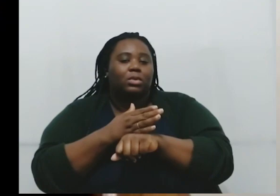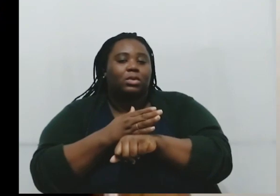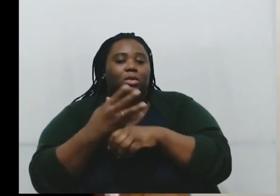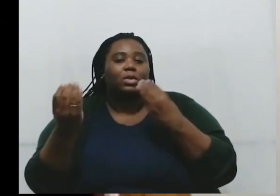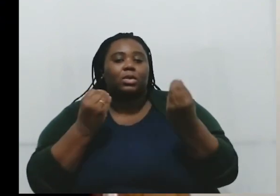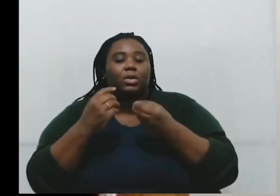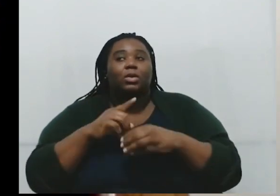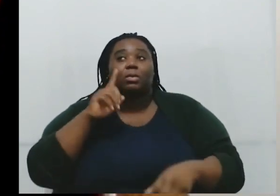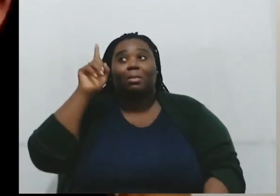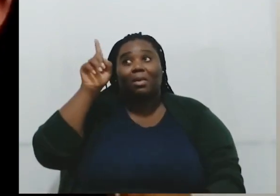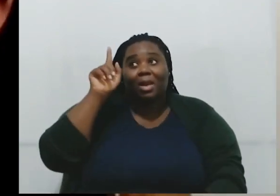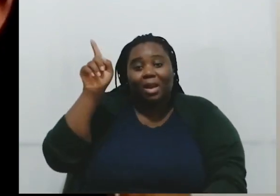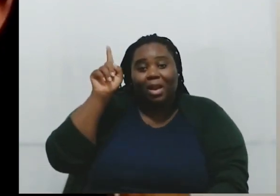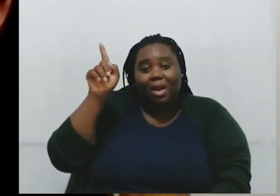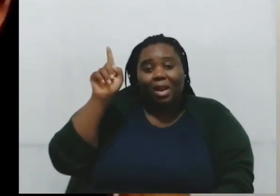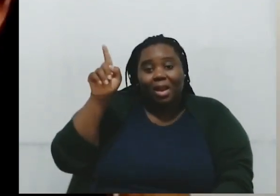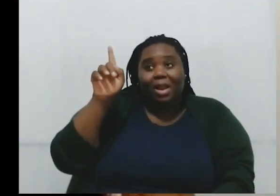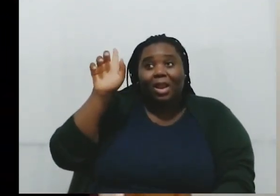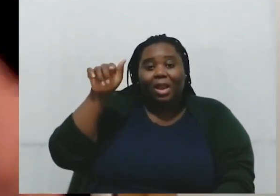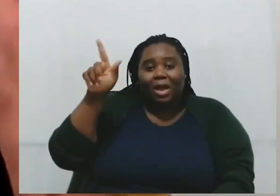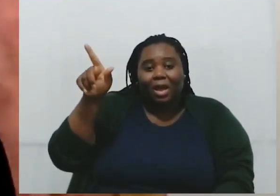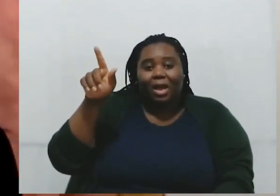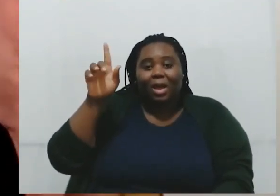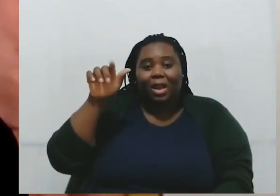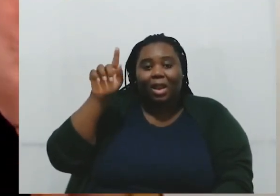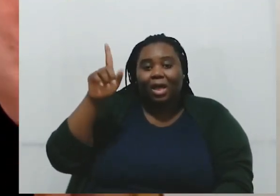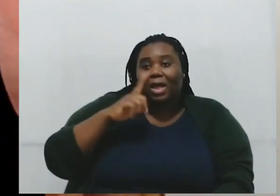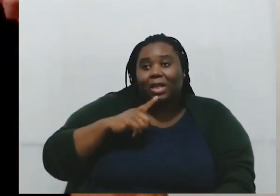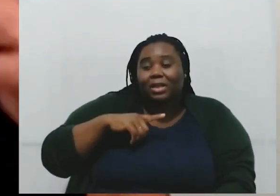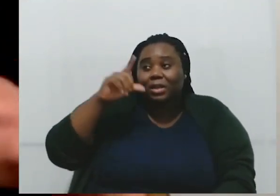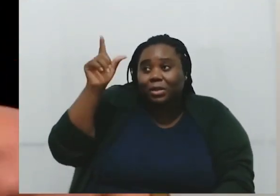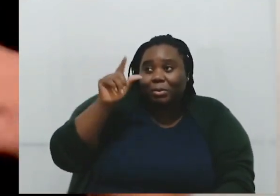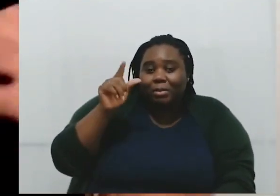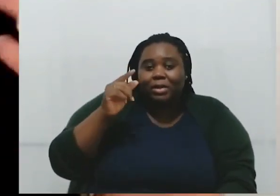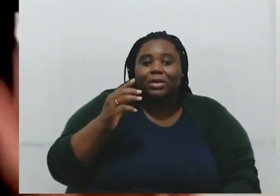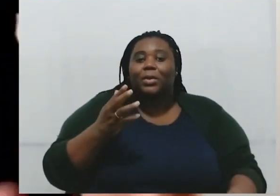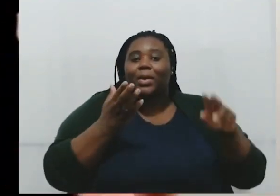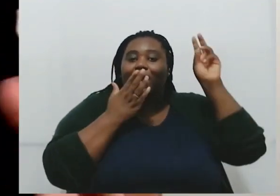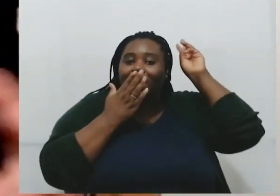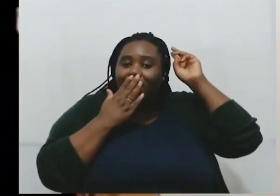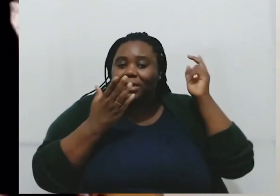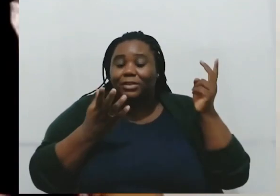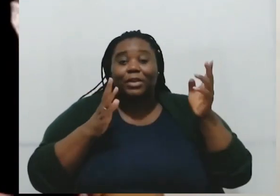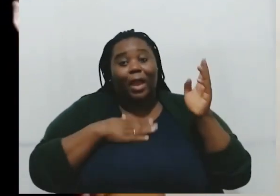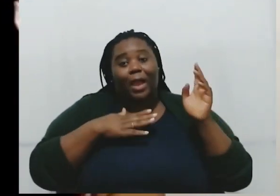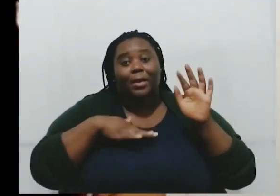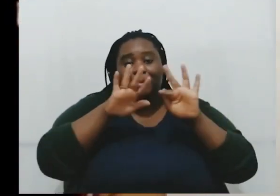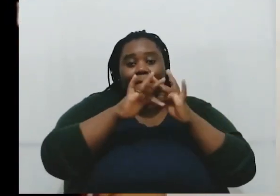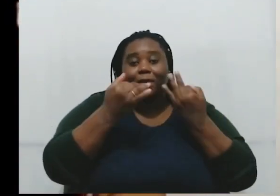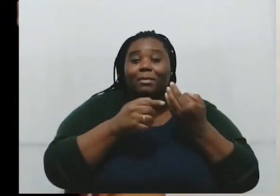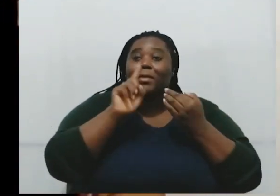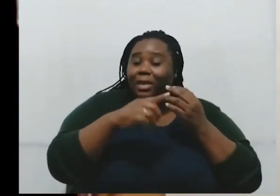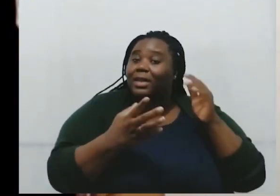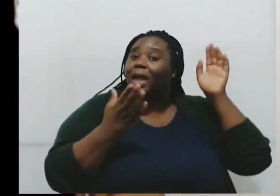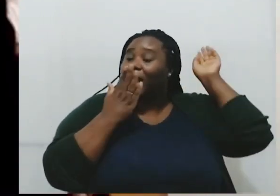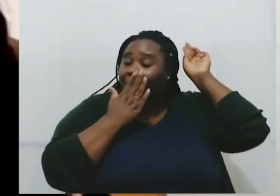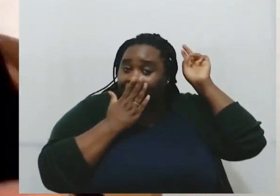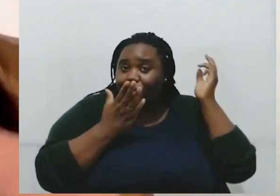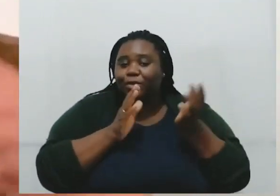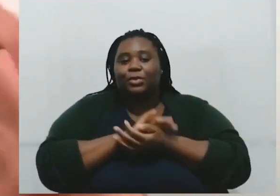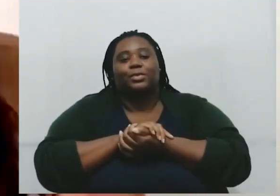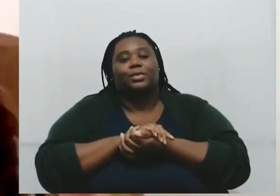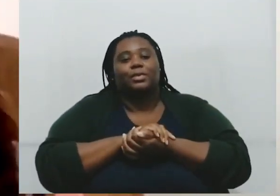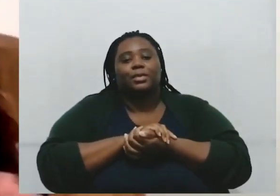é uma família indígena, só que a gente é sempre lido como pessoas aculturadas, como pessoas que...